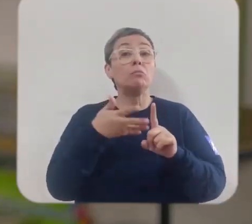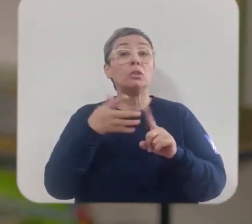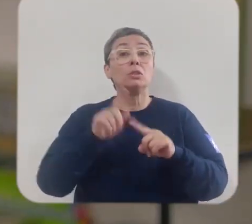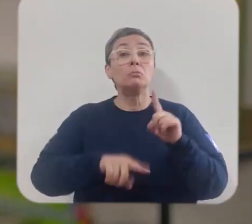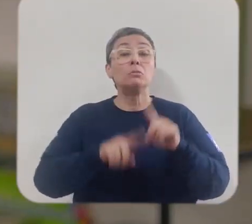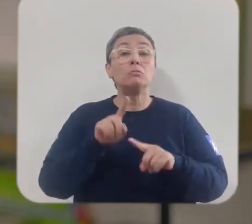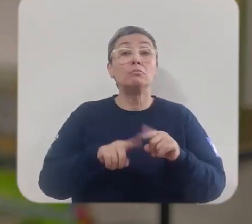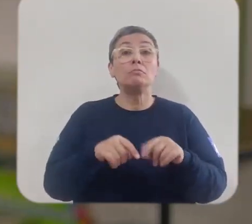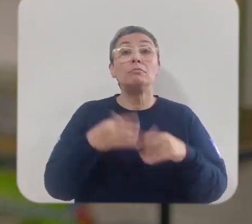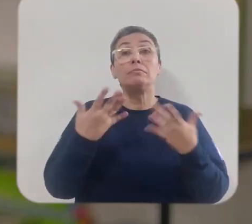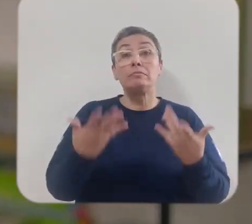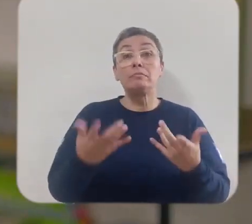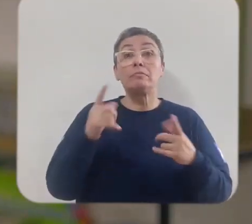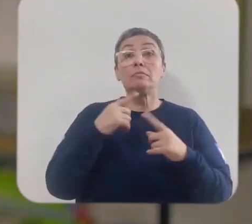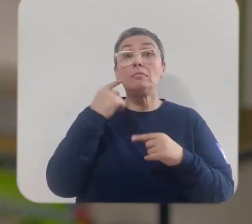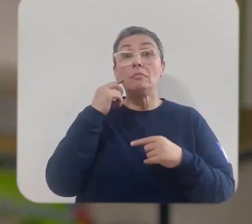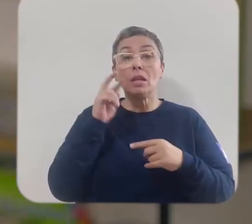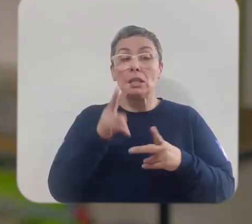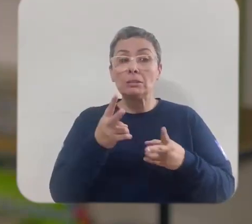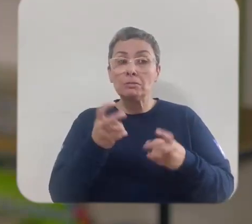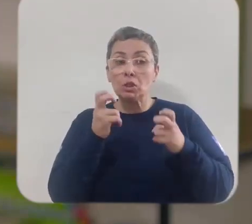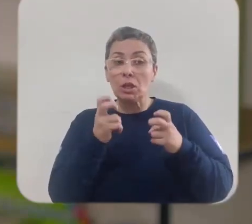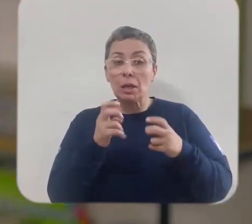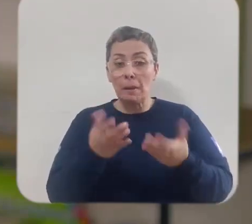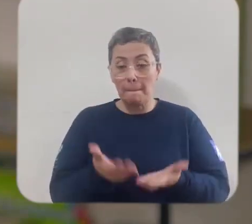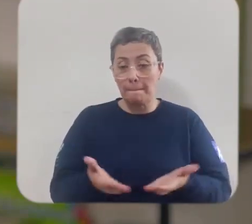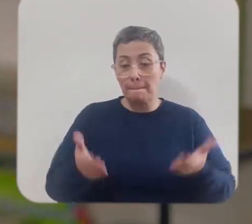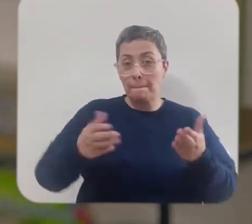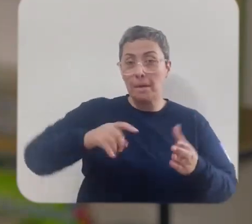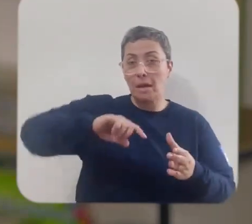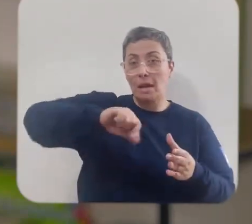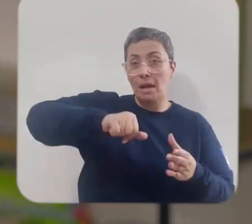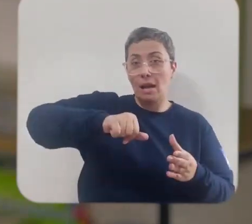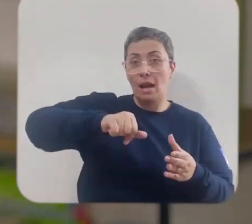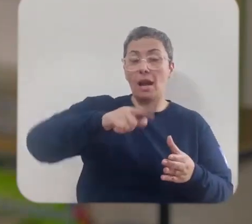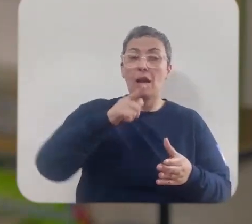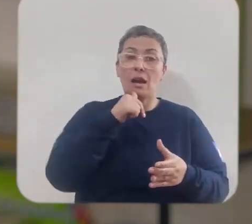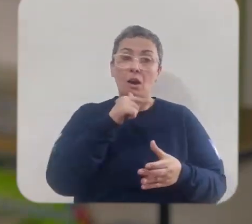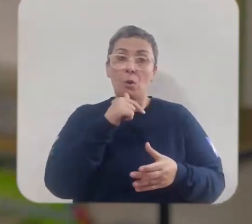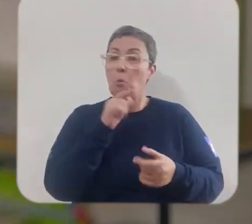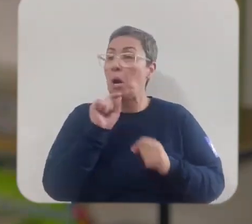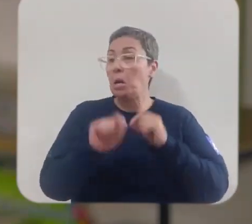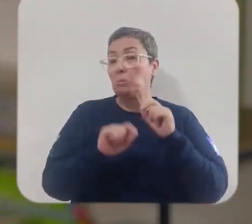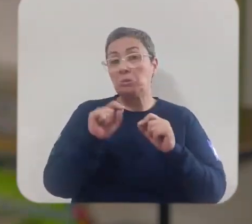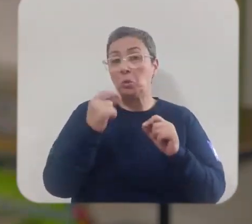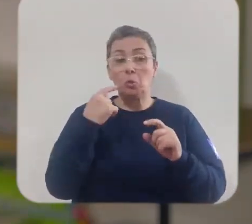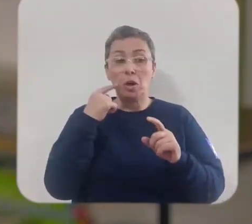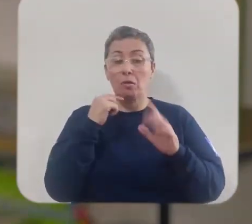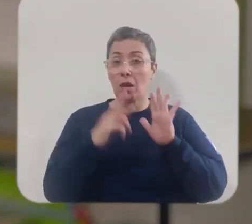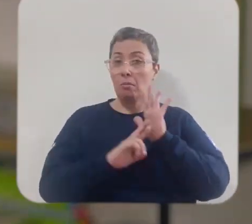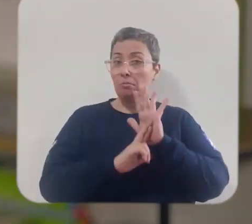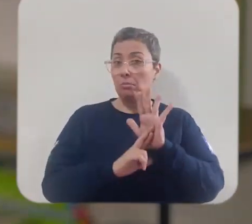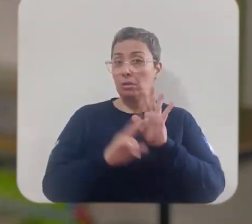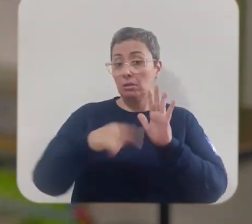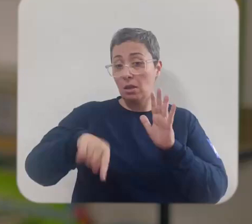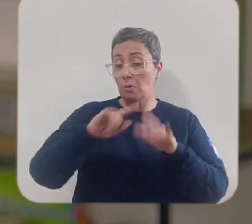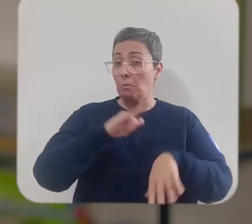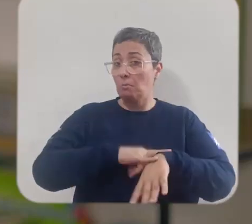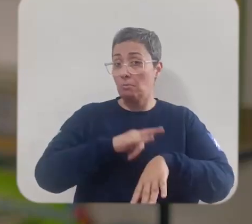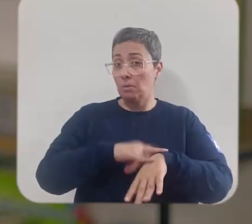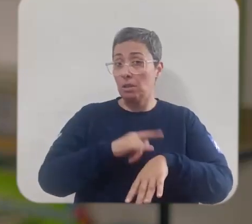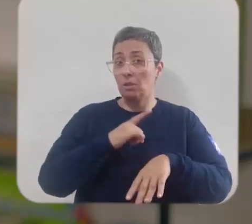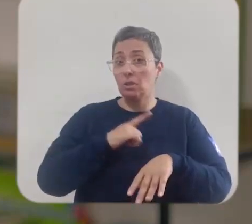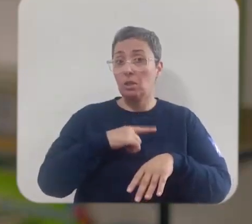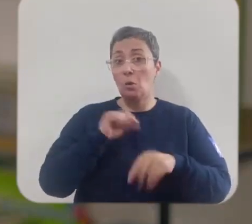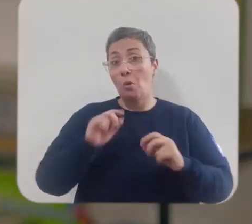de referência do banheiro? A visão de uma pia, né? Ou uma torneira. O que representa para ele o